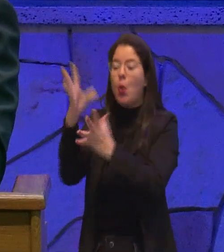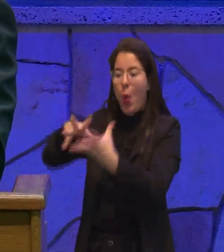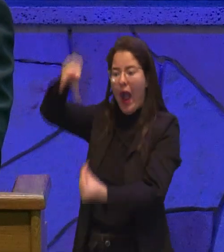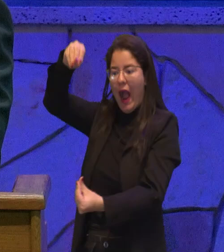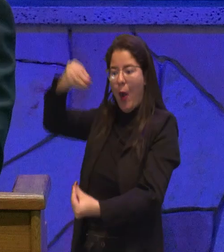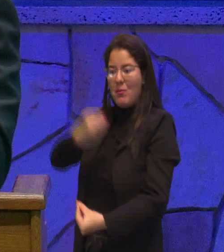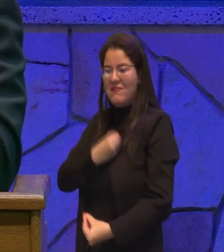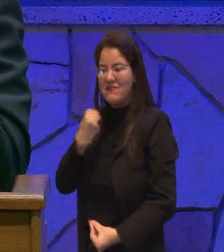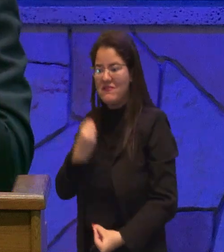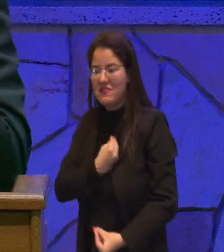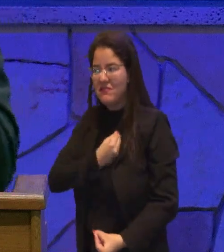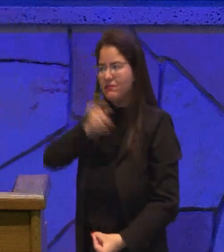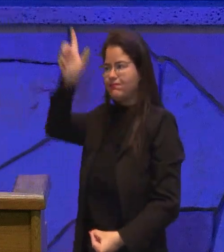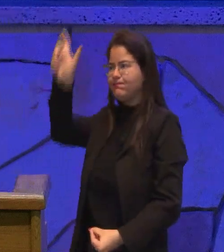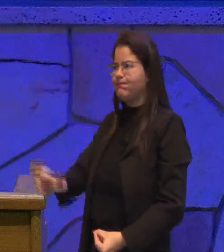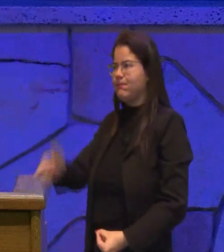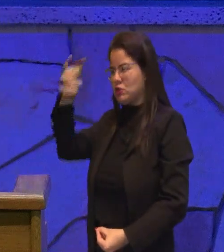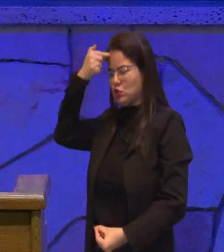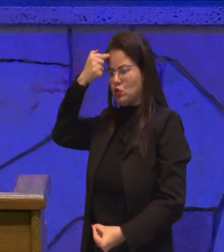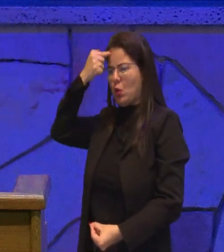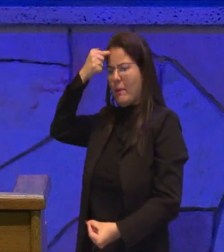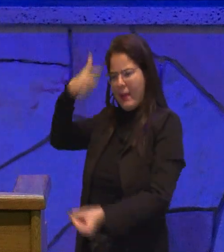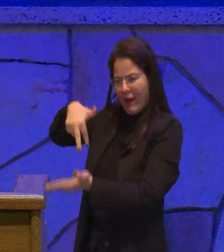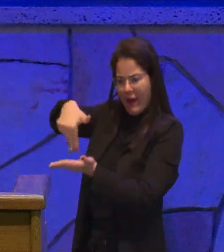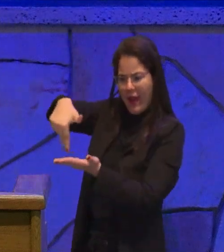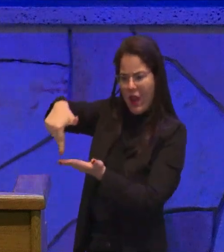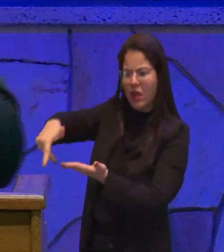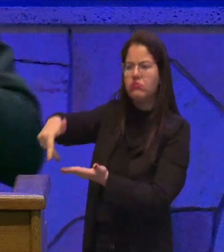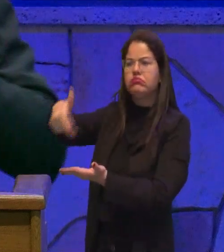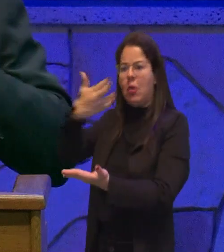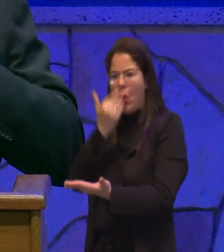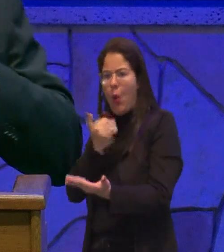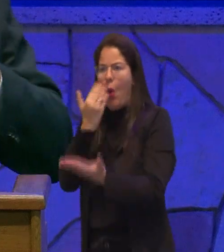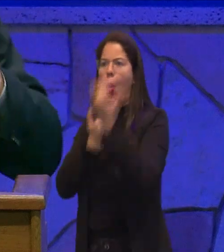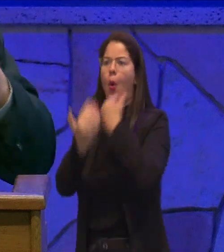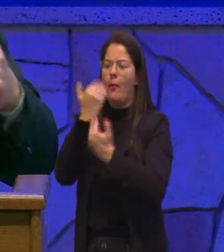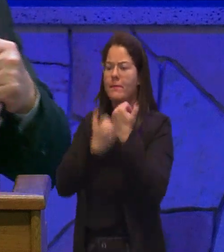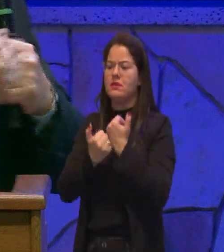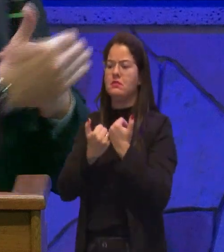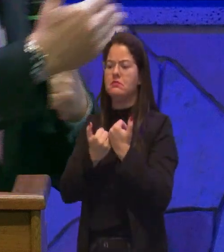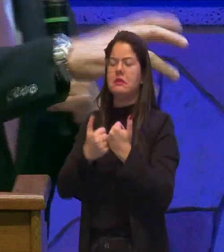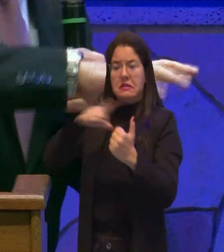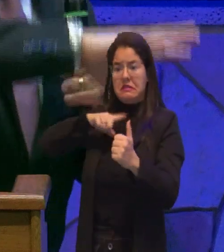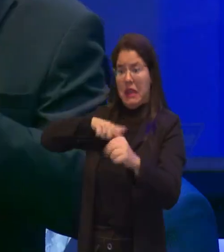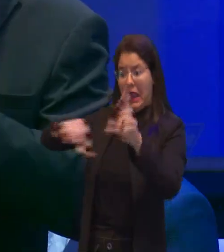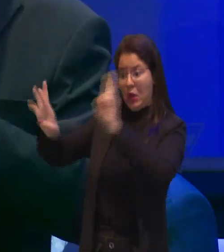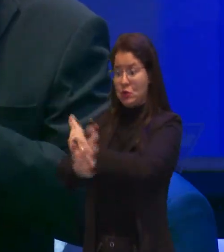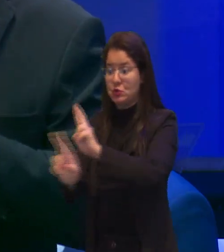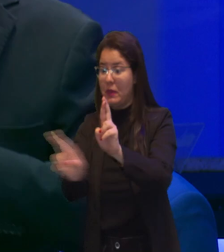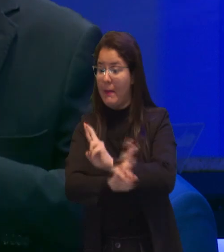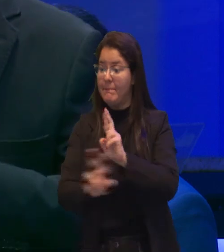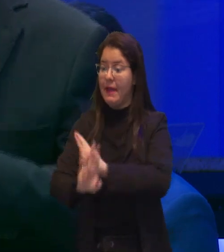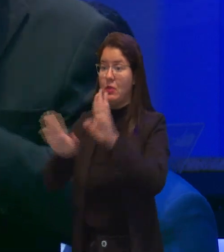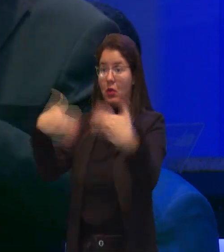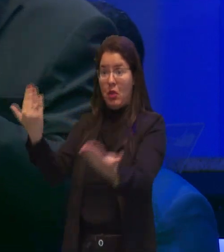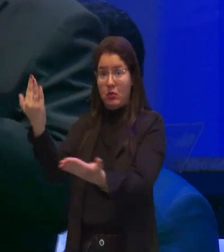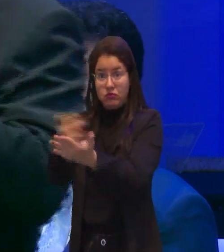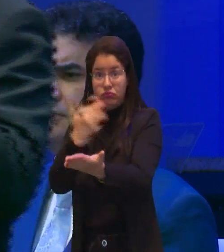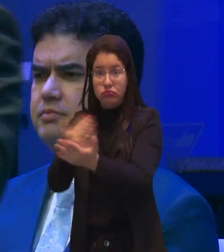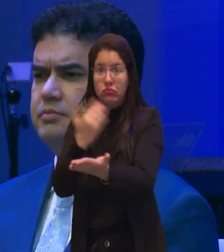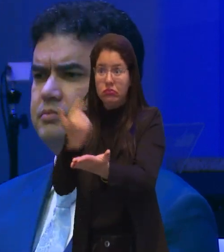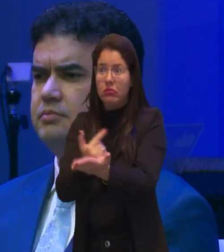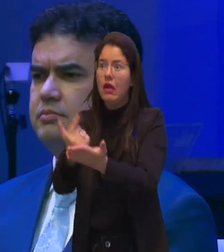que pensa, alguém que anda, que come, alguém que foi se relacionar, e o livro de Gênesis trata